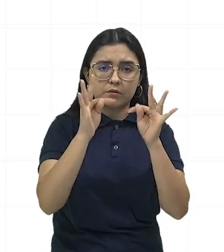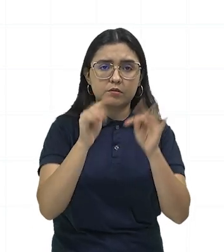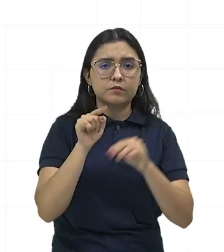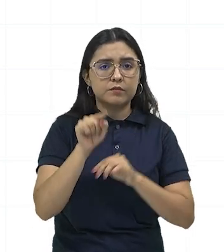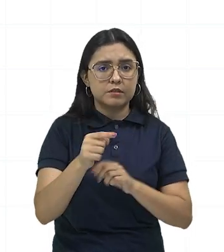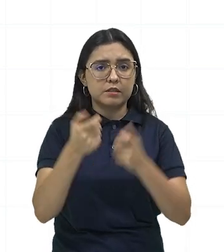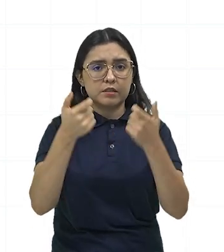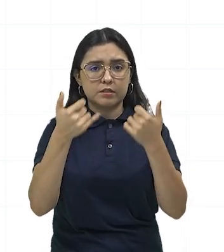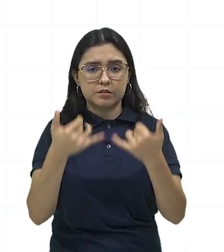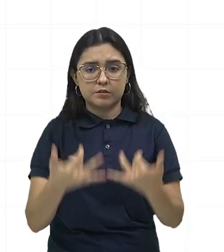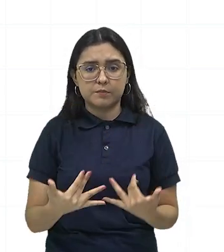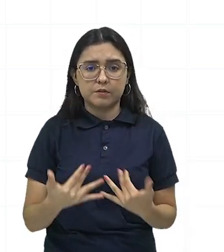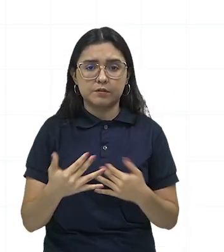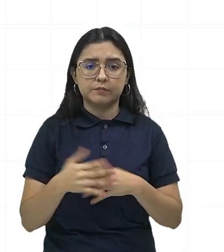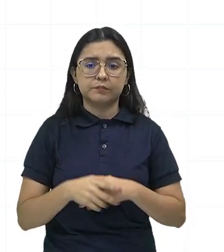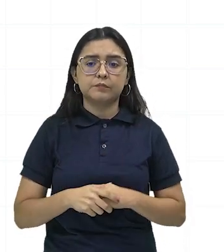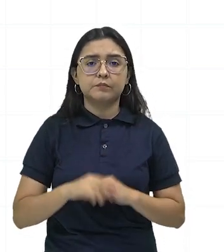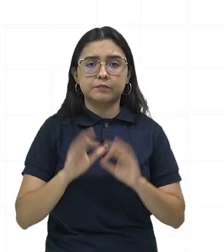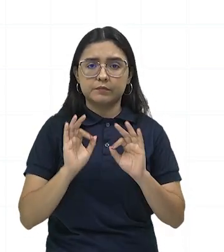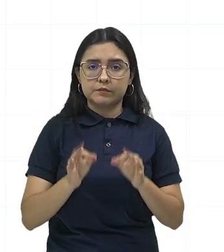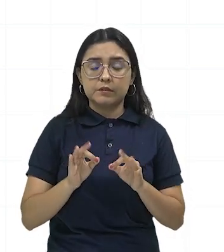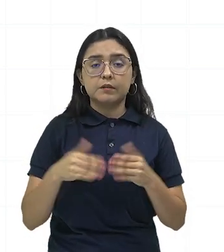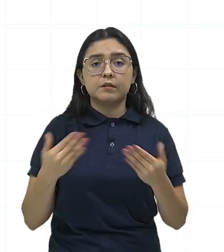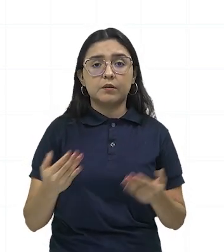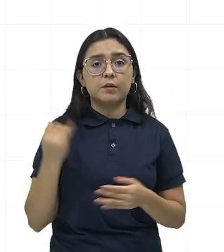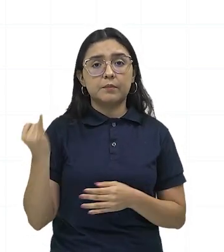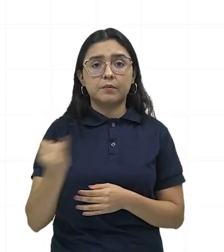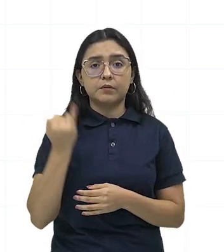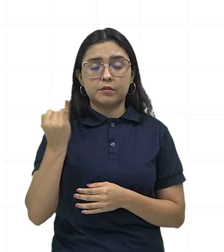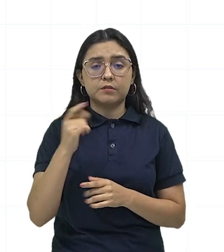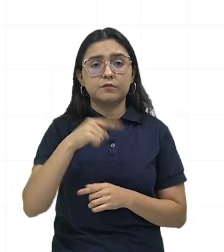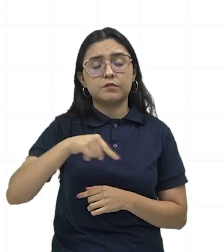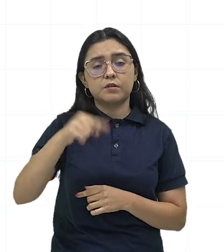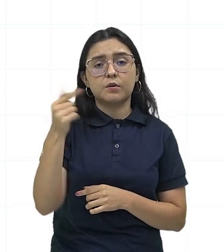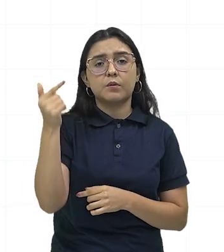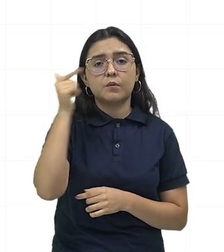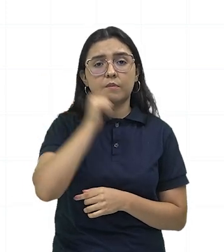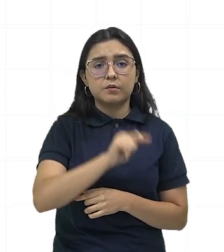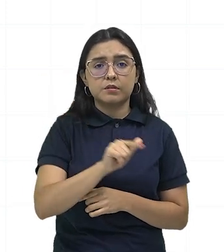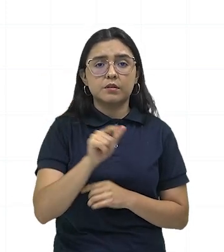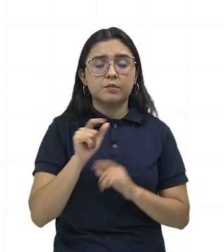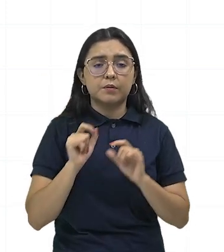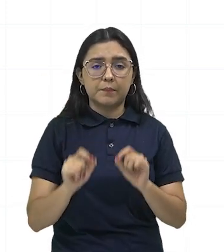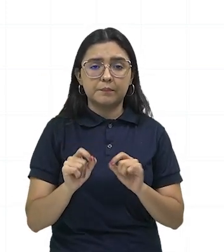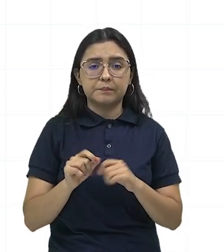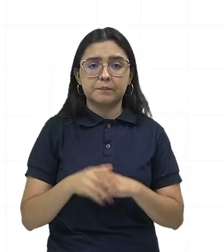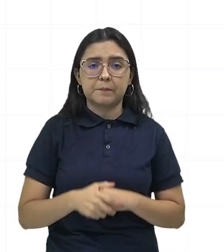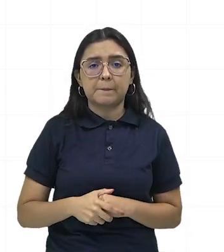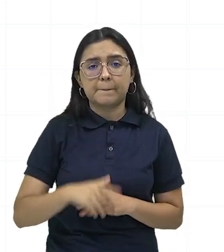você está tratando. Muito importante você conseguir